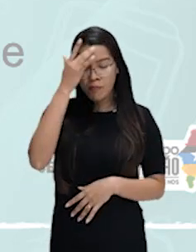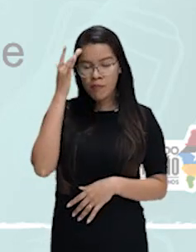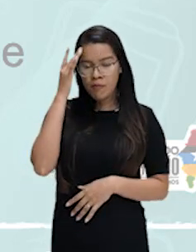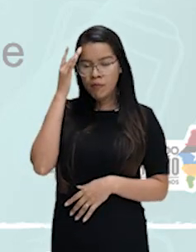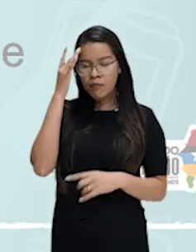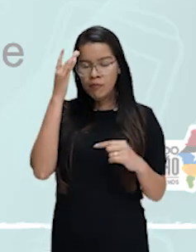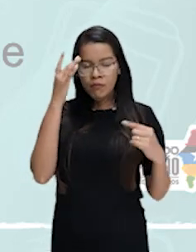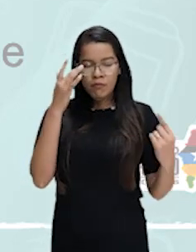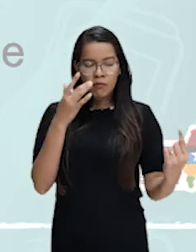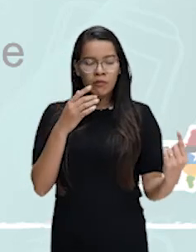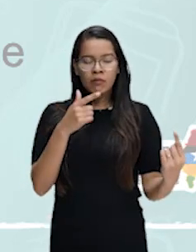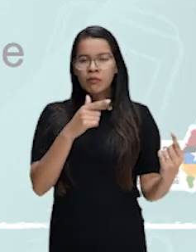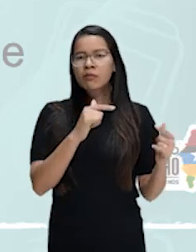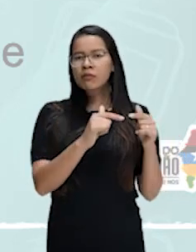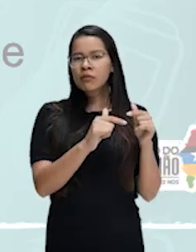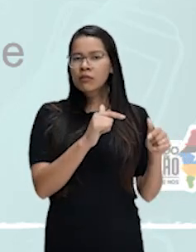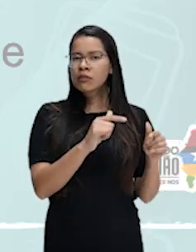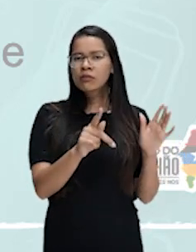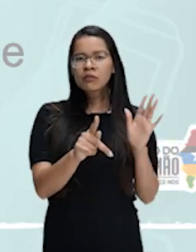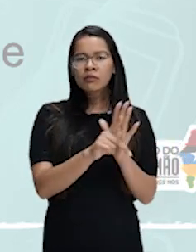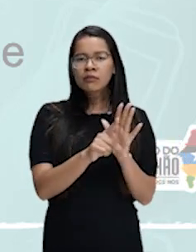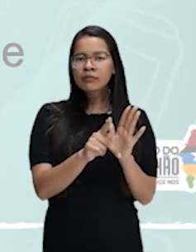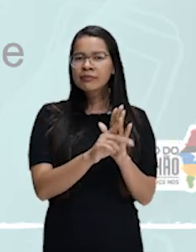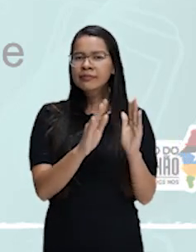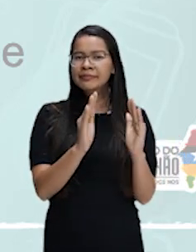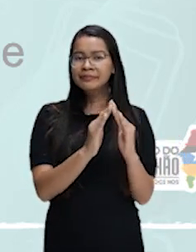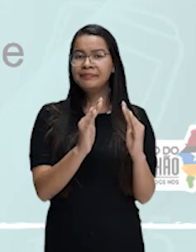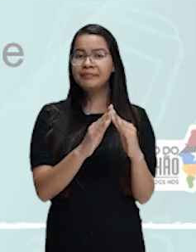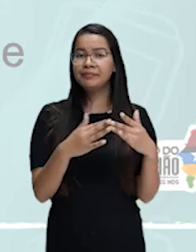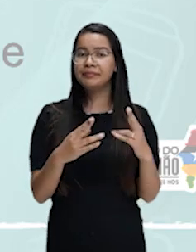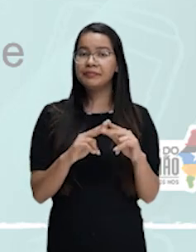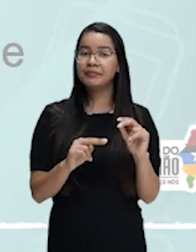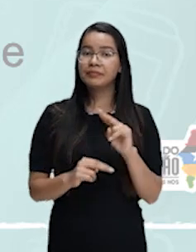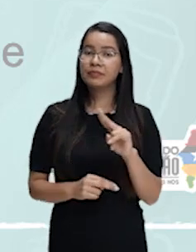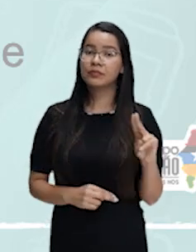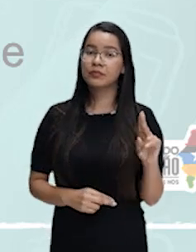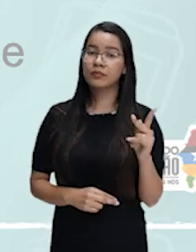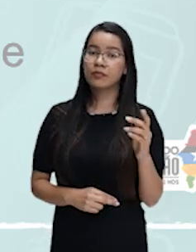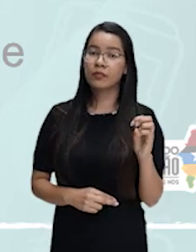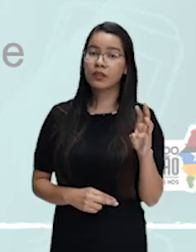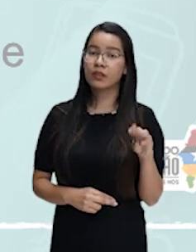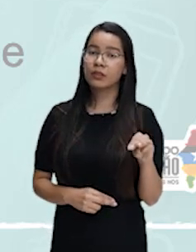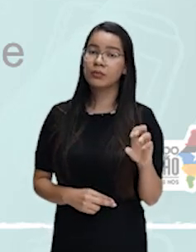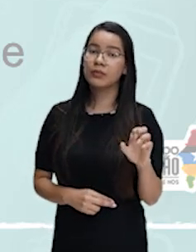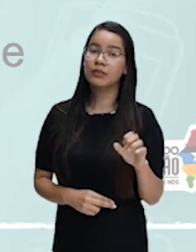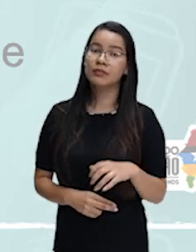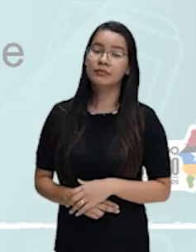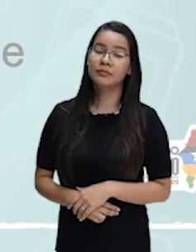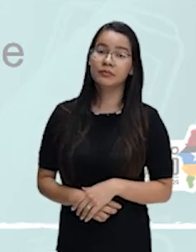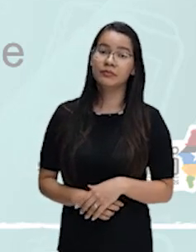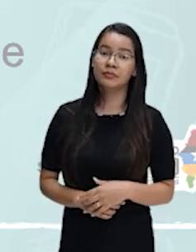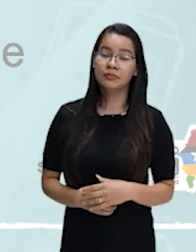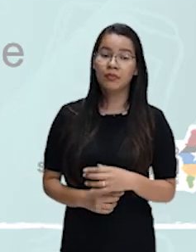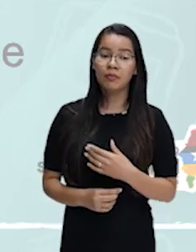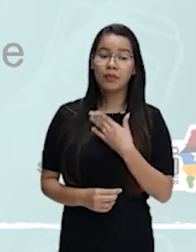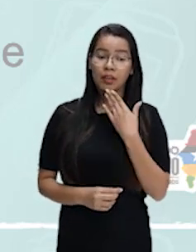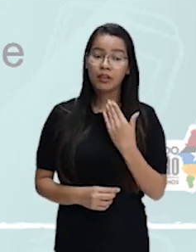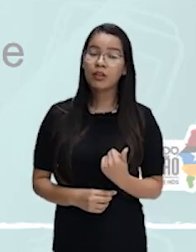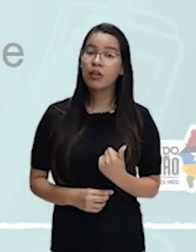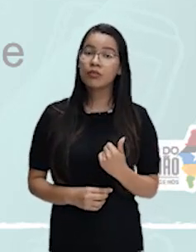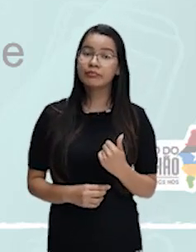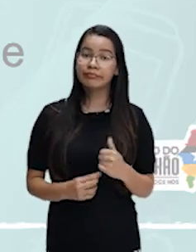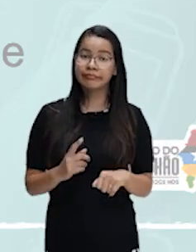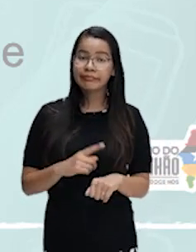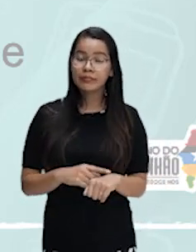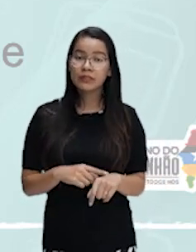atua diretamente da sua própria casa, por isso o nome home, que significa em inglês casa, lá, garantindo maior economia de tempo e redução